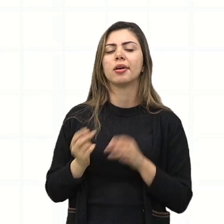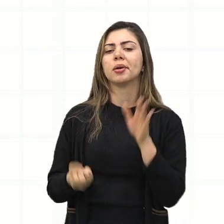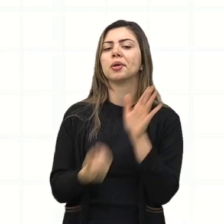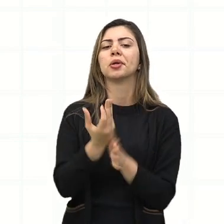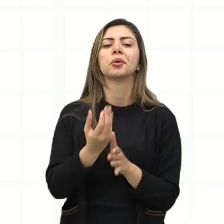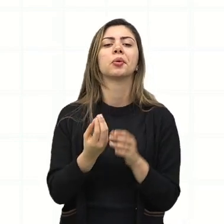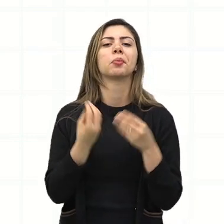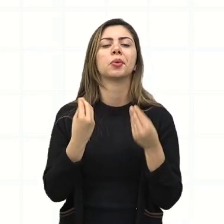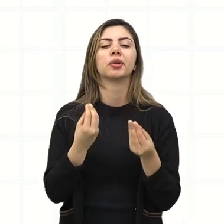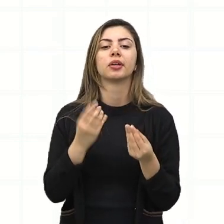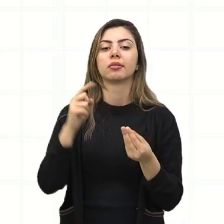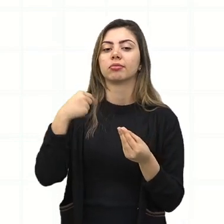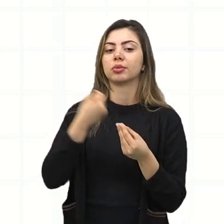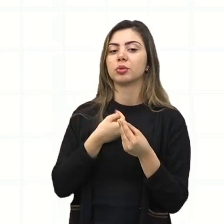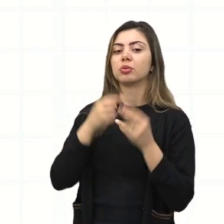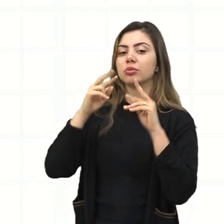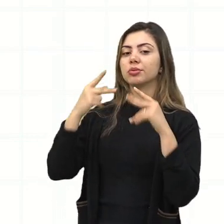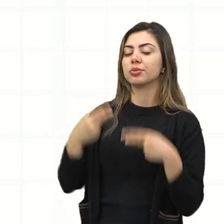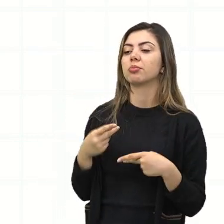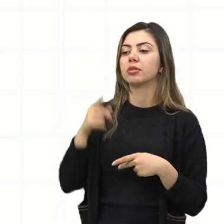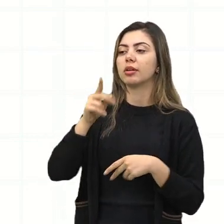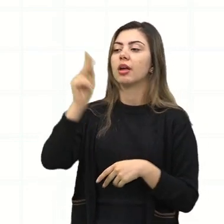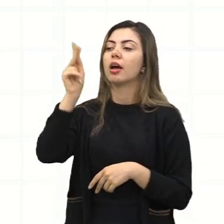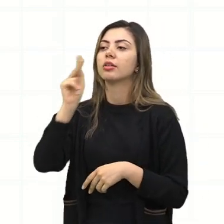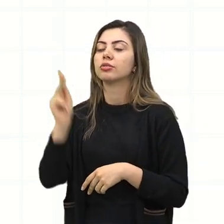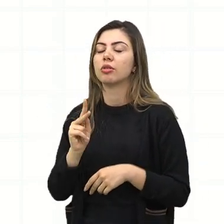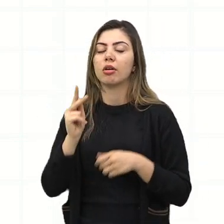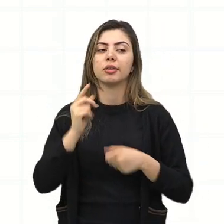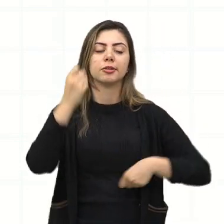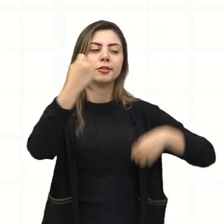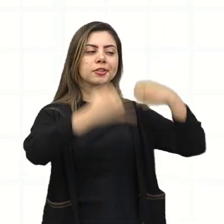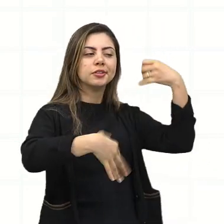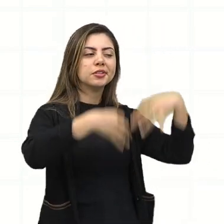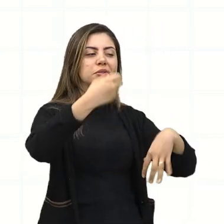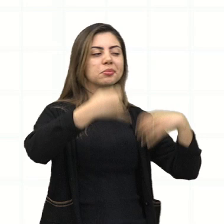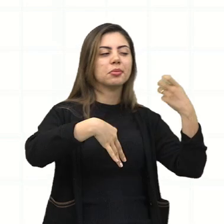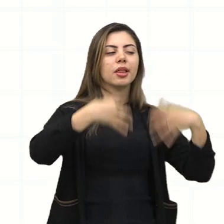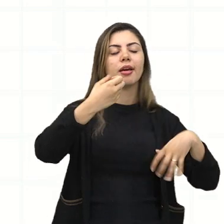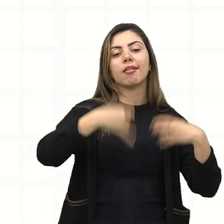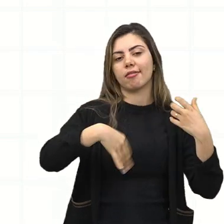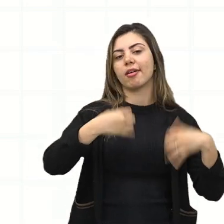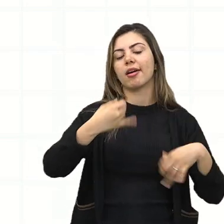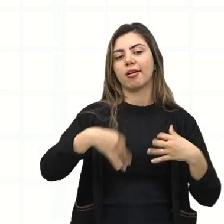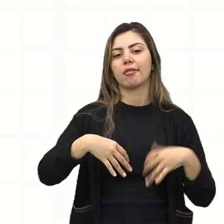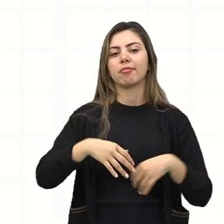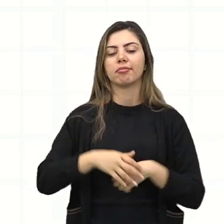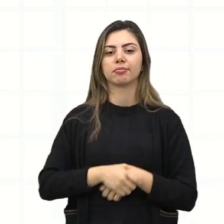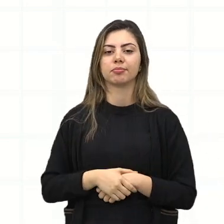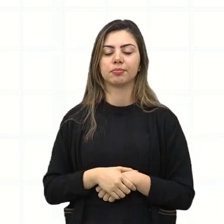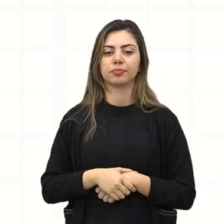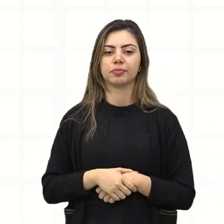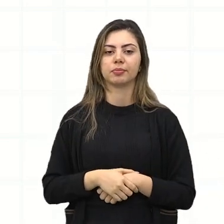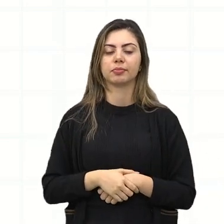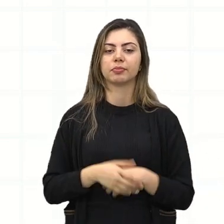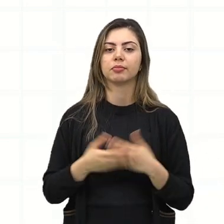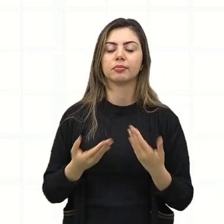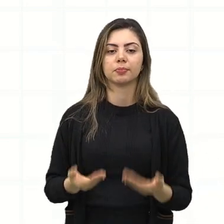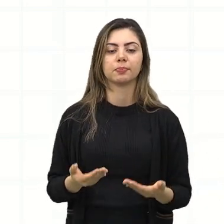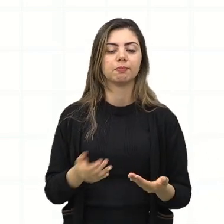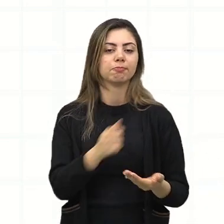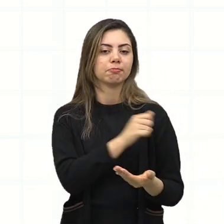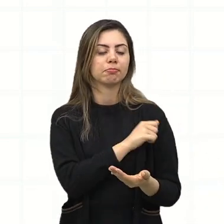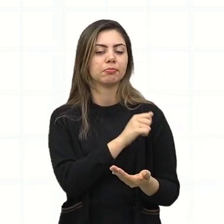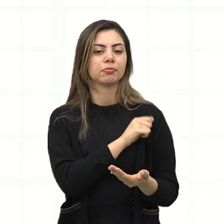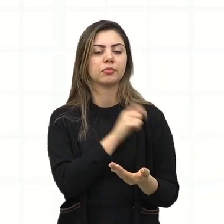necessidade humana de contar e ouvir histórias, né? Então, como a